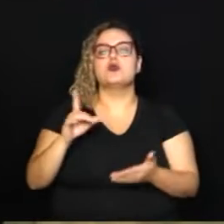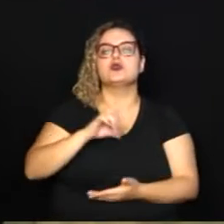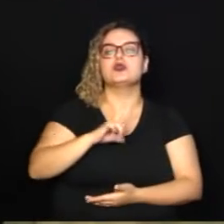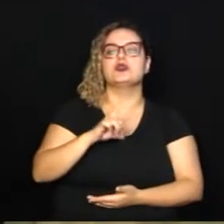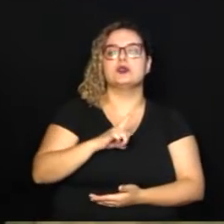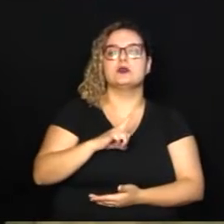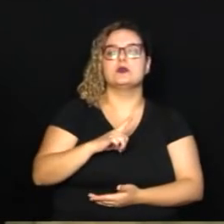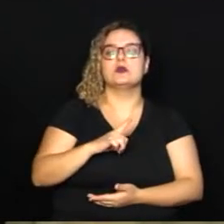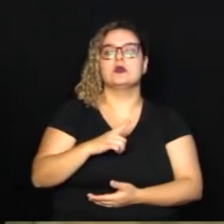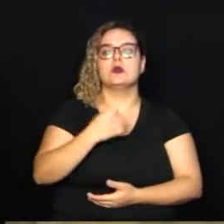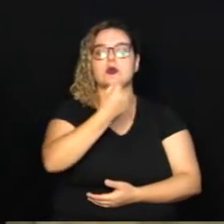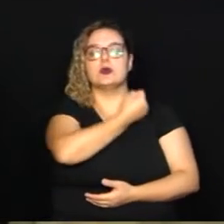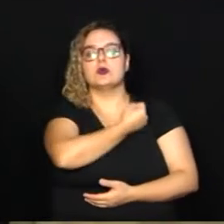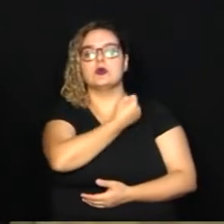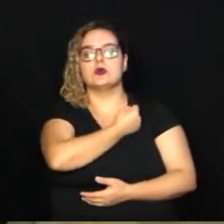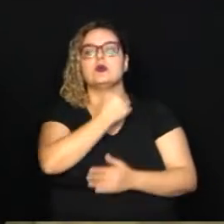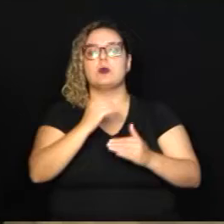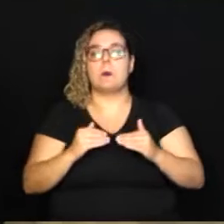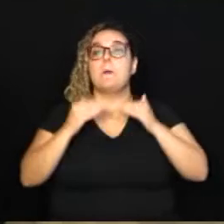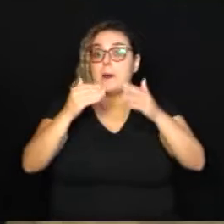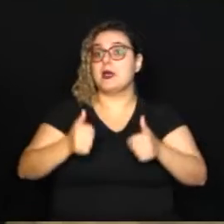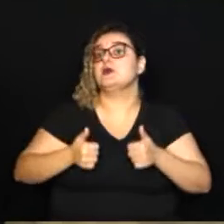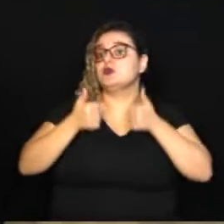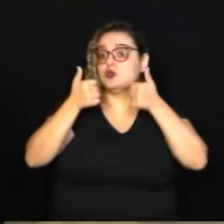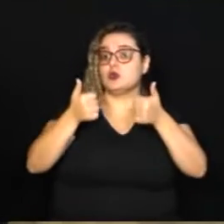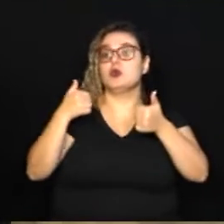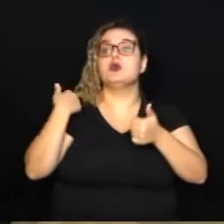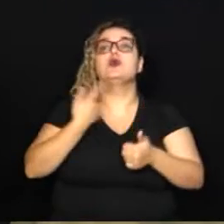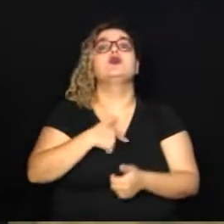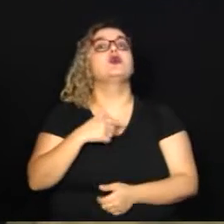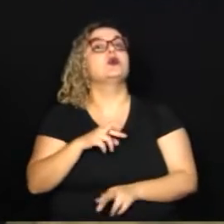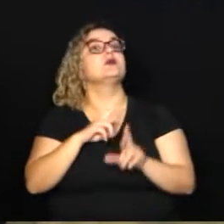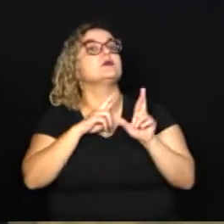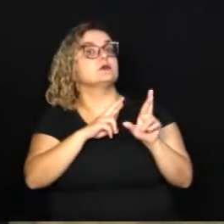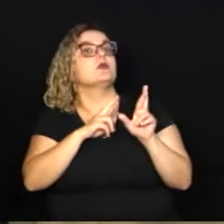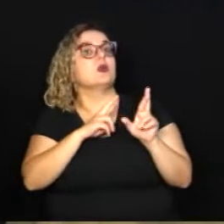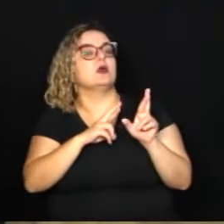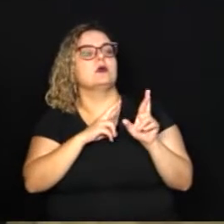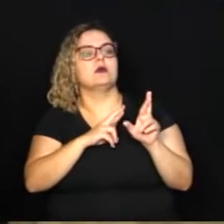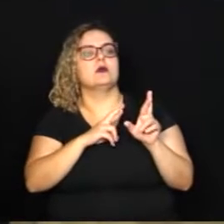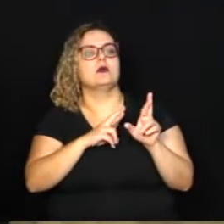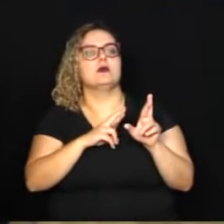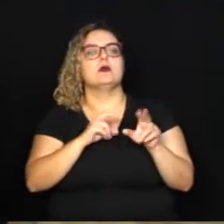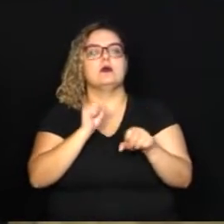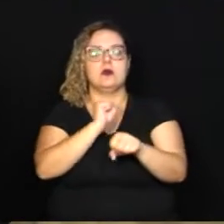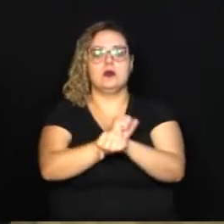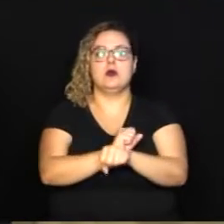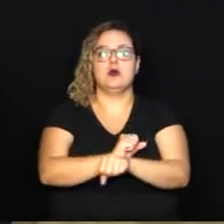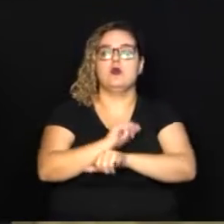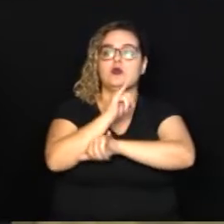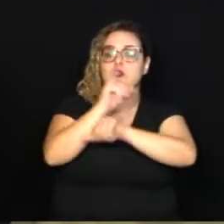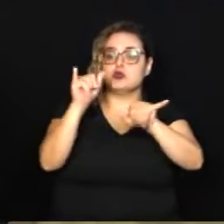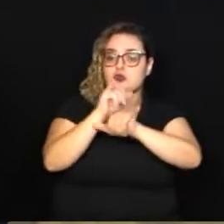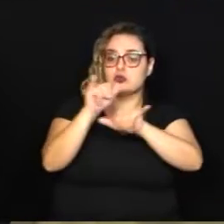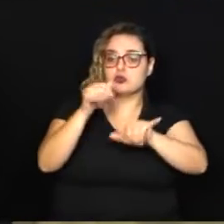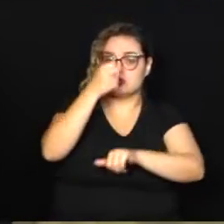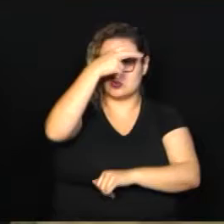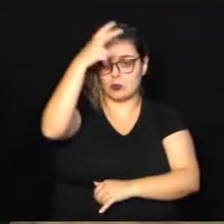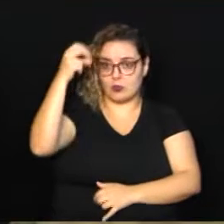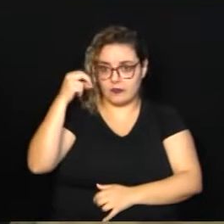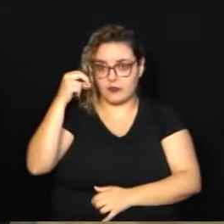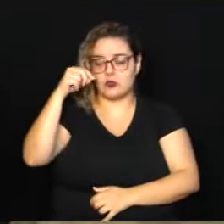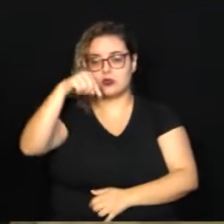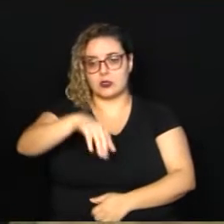aí números mais otimistas e a gente aguarda, como você falou, o anúncio da Prefeitura de Campinas para